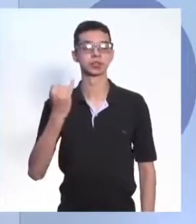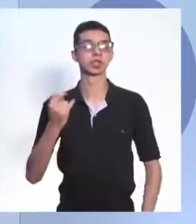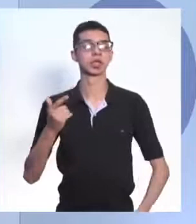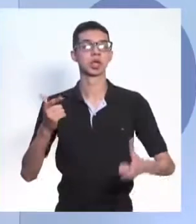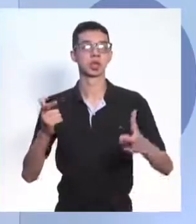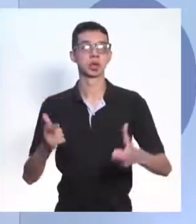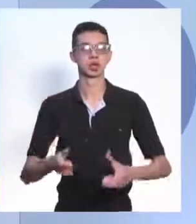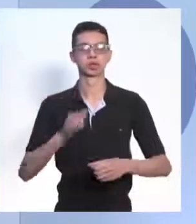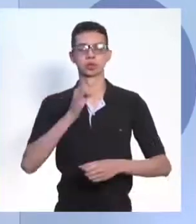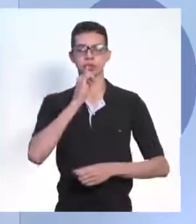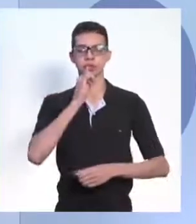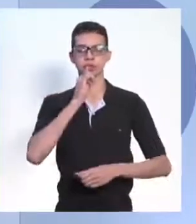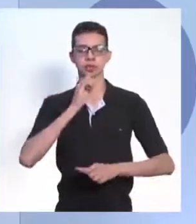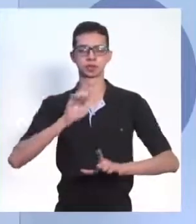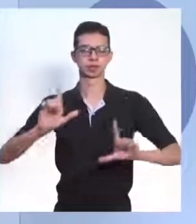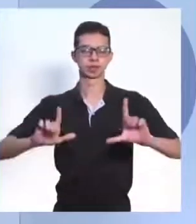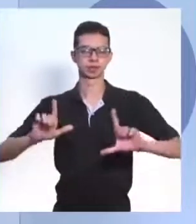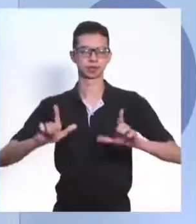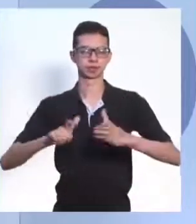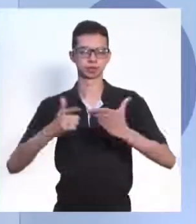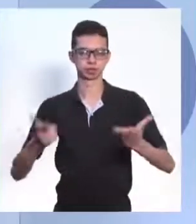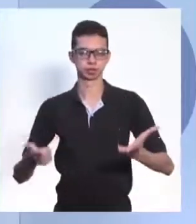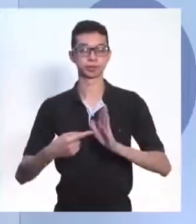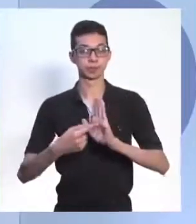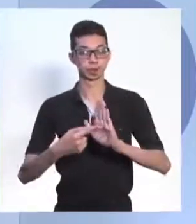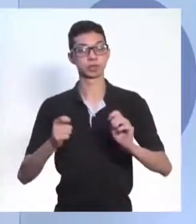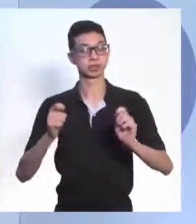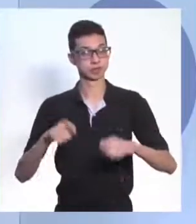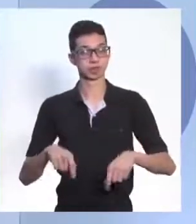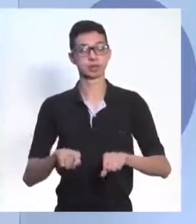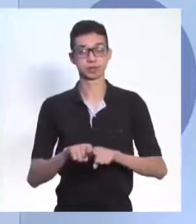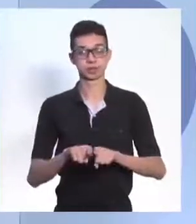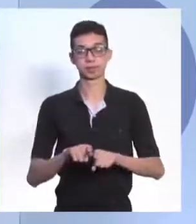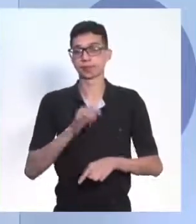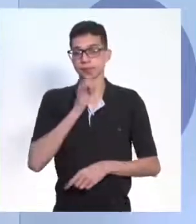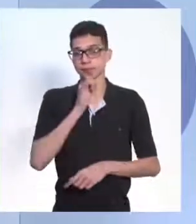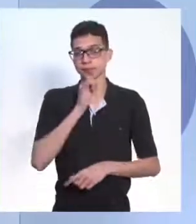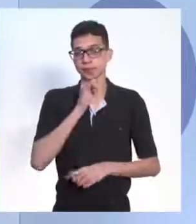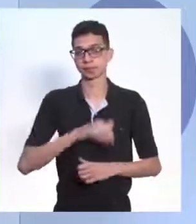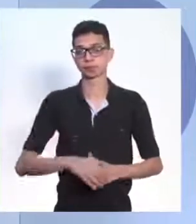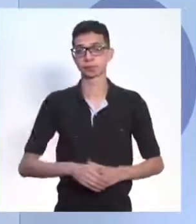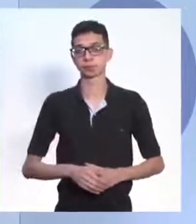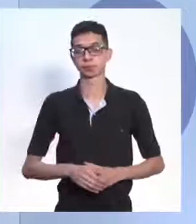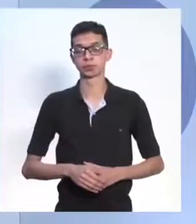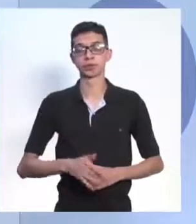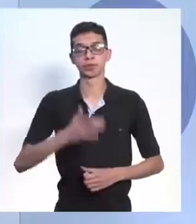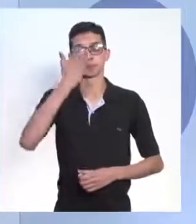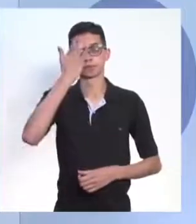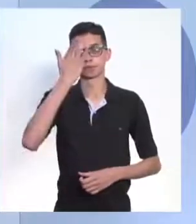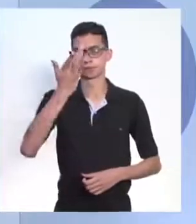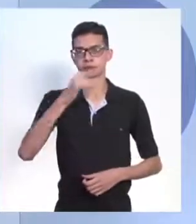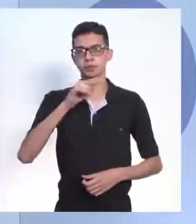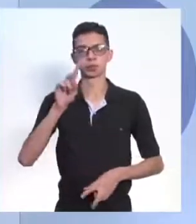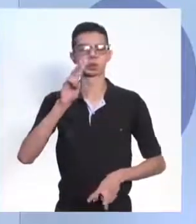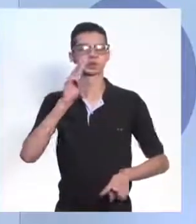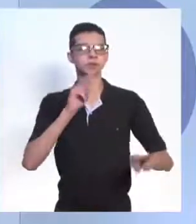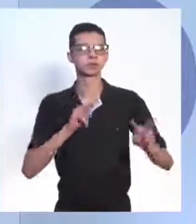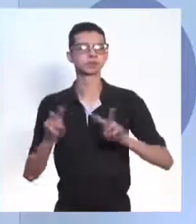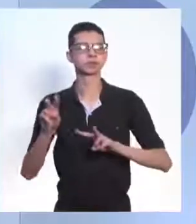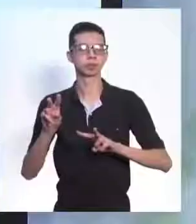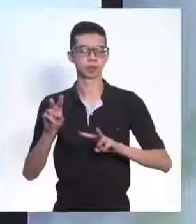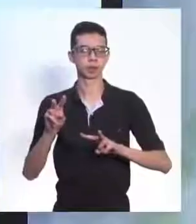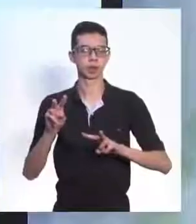telejornais, eles podem representar de uma forma ali, vocês podem... É a forma com que seja mais conveniente você apresentar esse